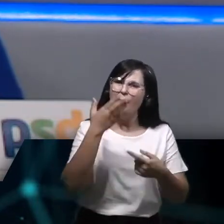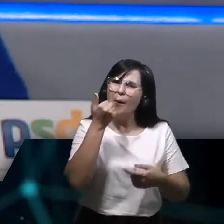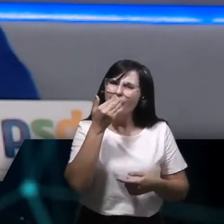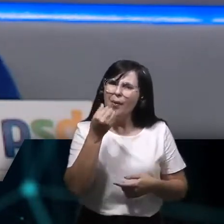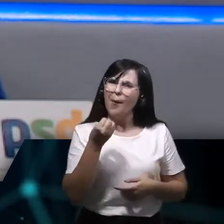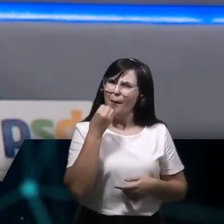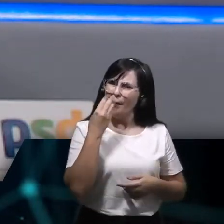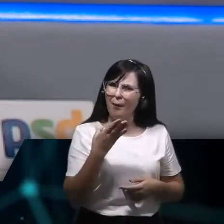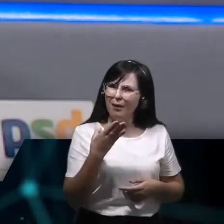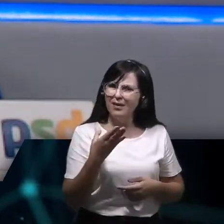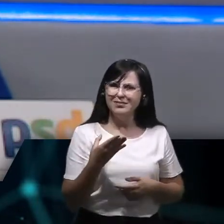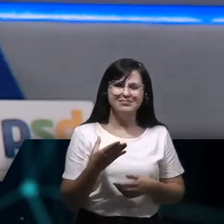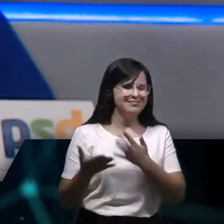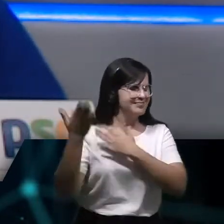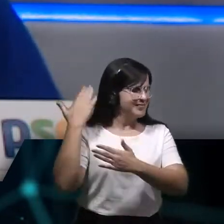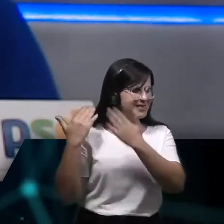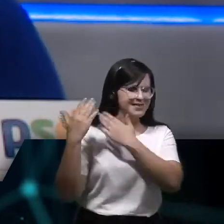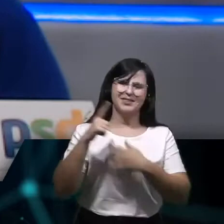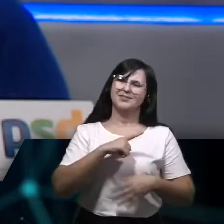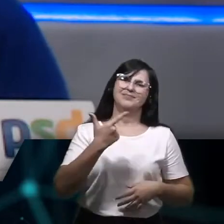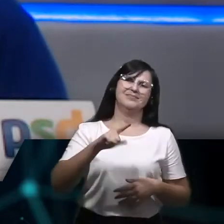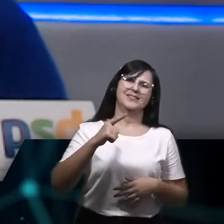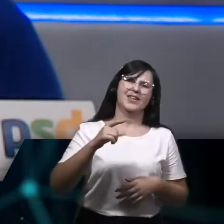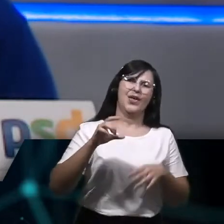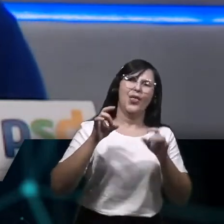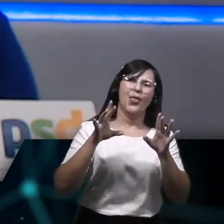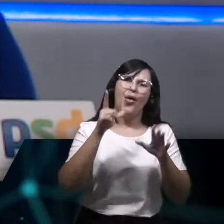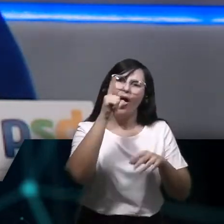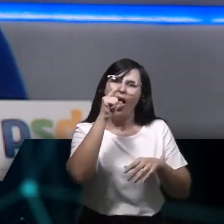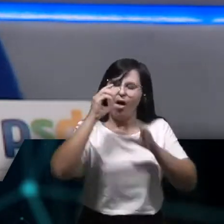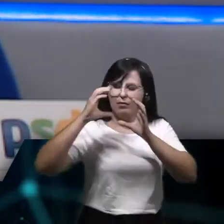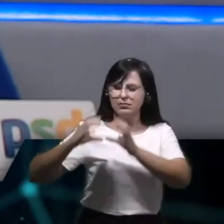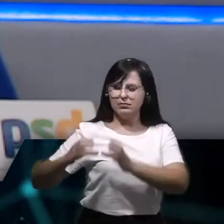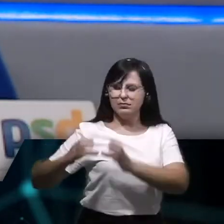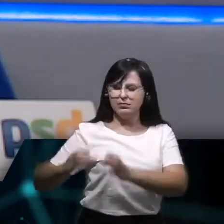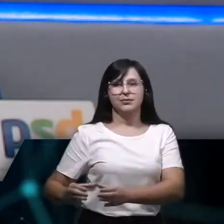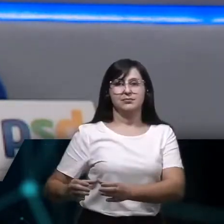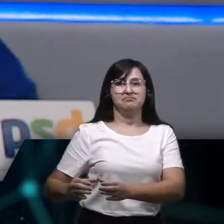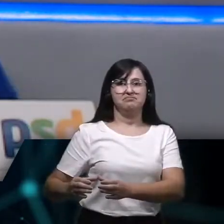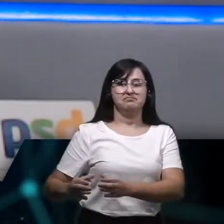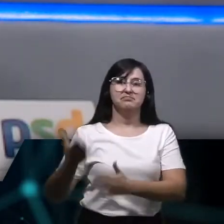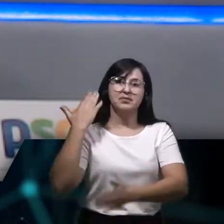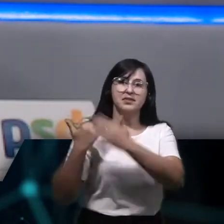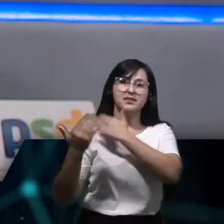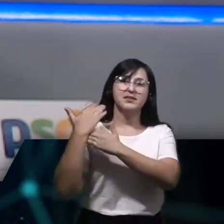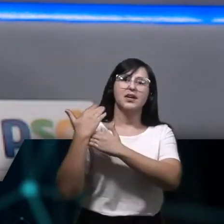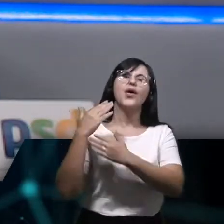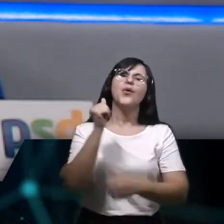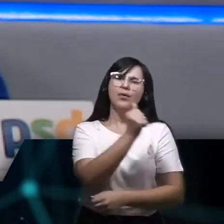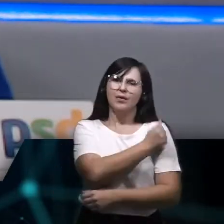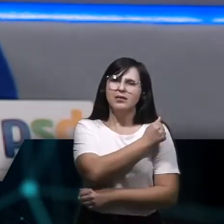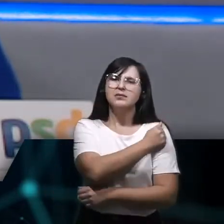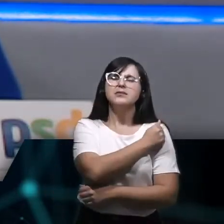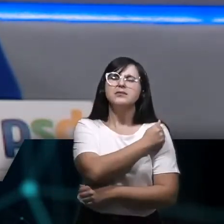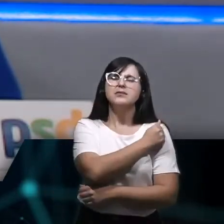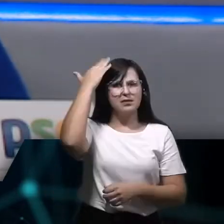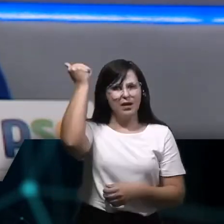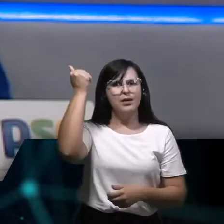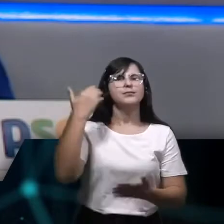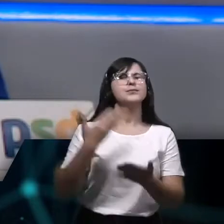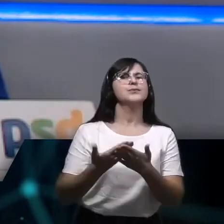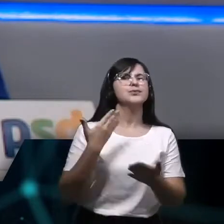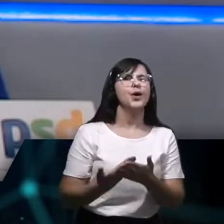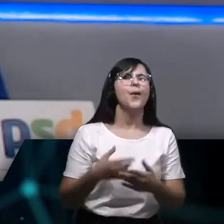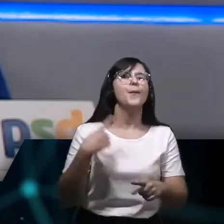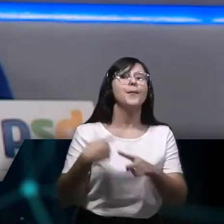gestão. Antigamente era água de cisterna. Os alunos que estão nos ouvindo, aqueles que estudaram na sua época, lembra quando tinha